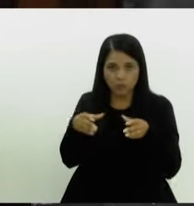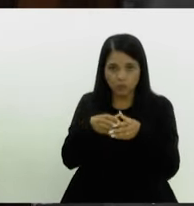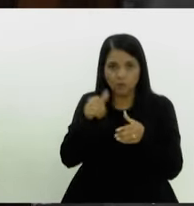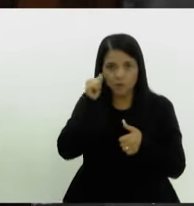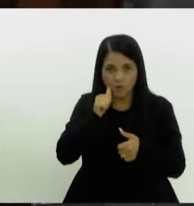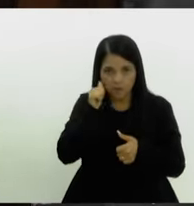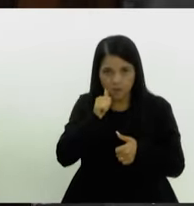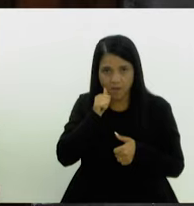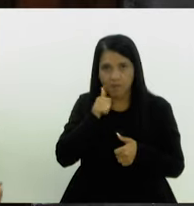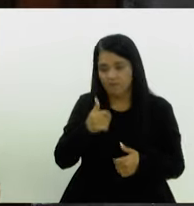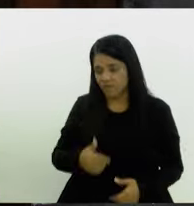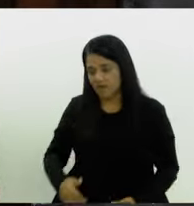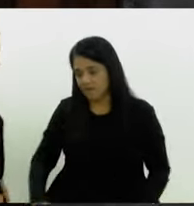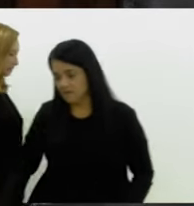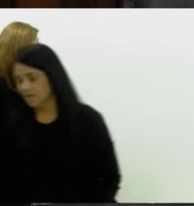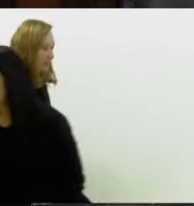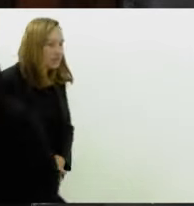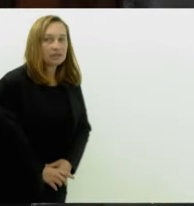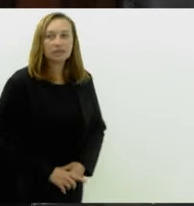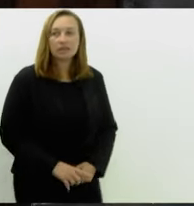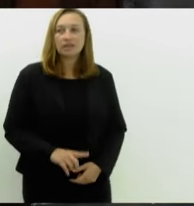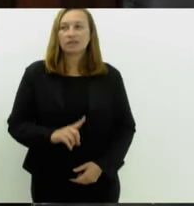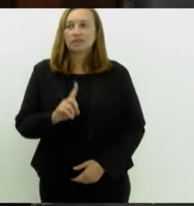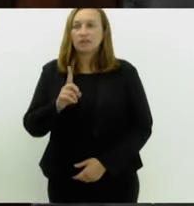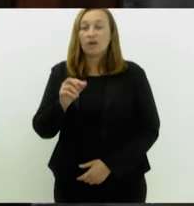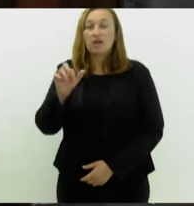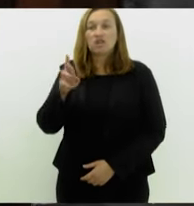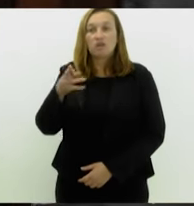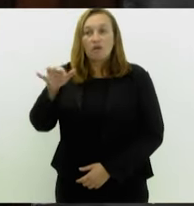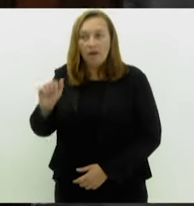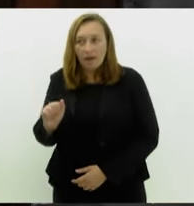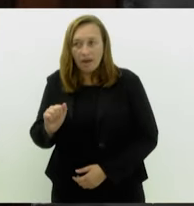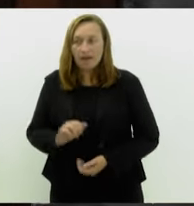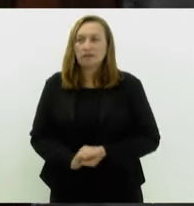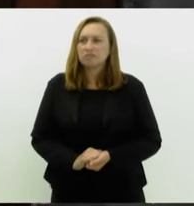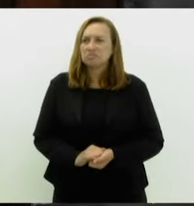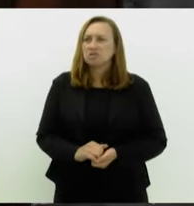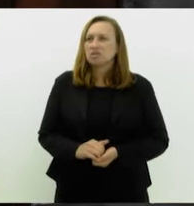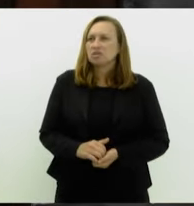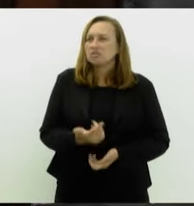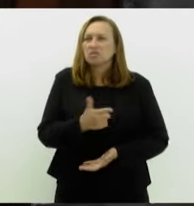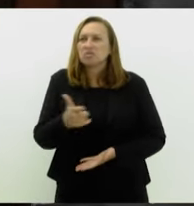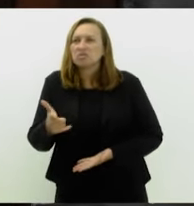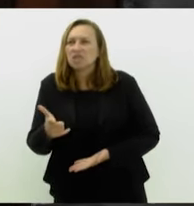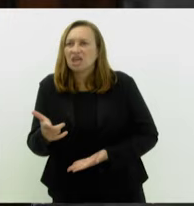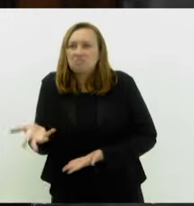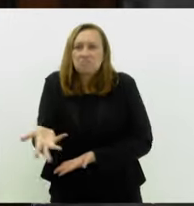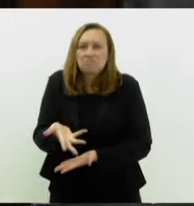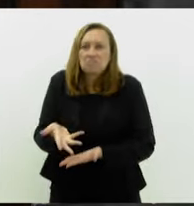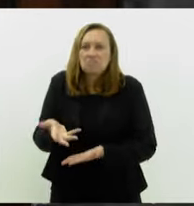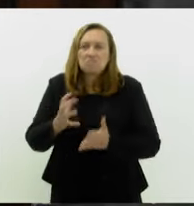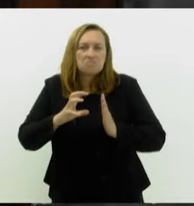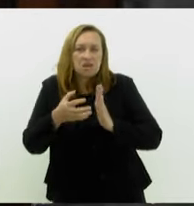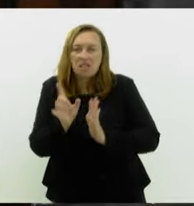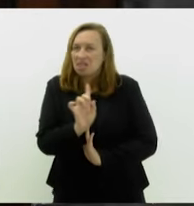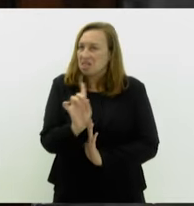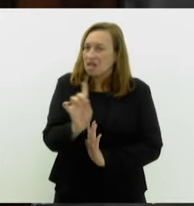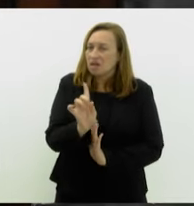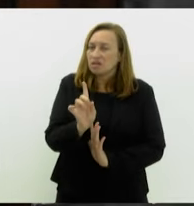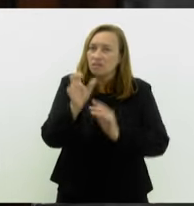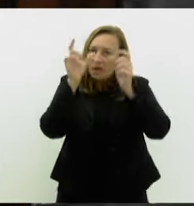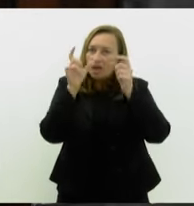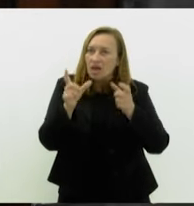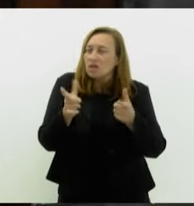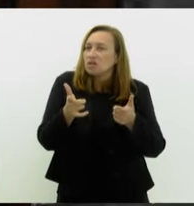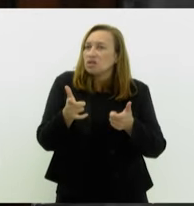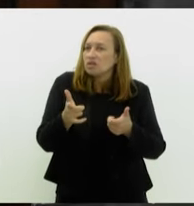Soraia é a câmara Itinerante nós não temos cor partidária e a gente tem feito uma revolução Laura Às